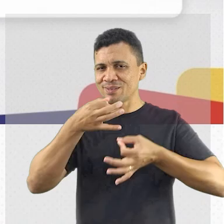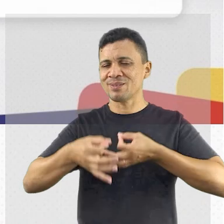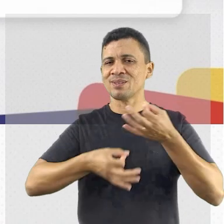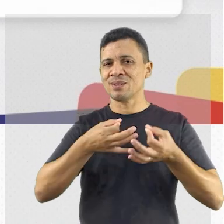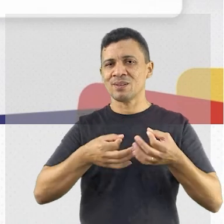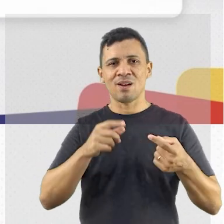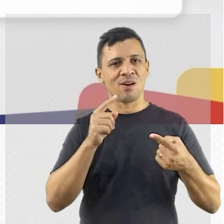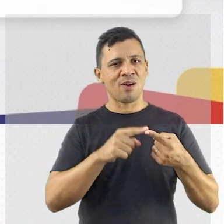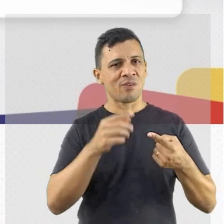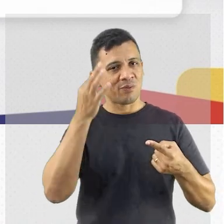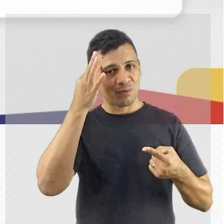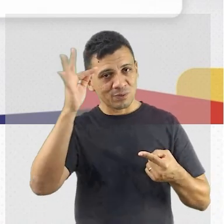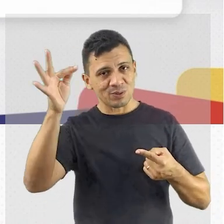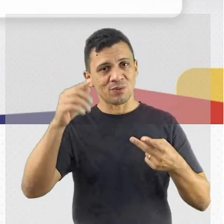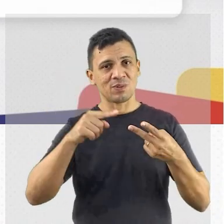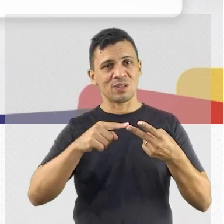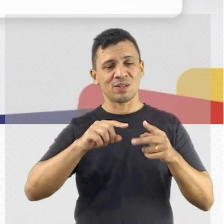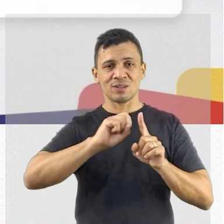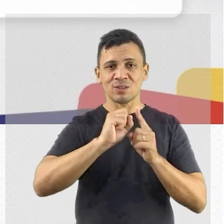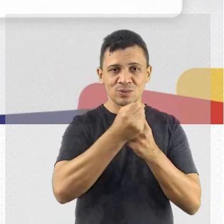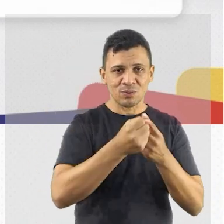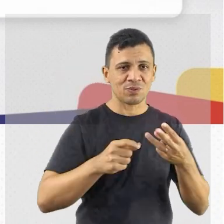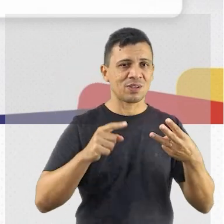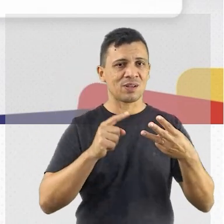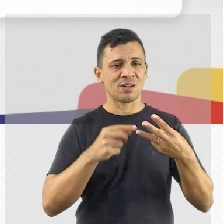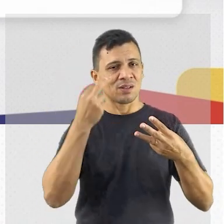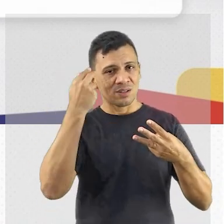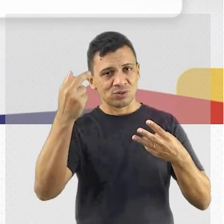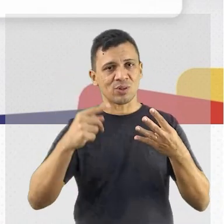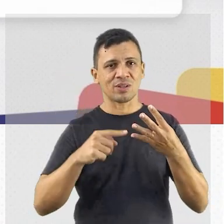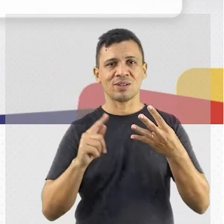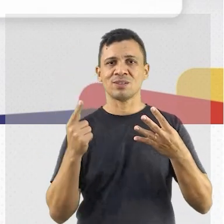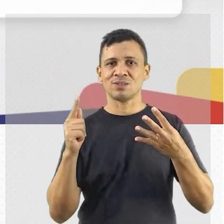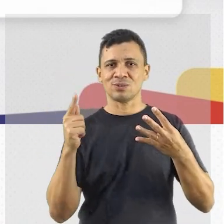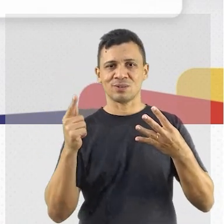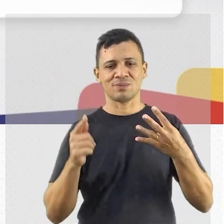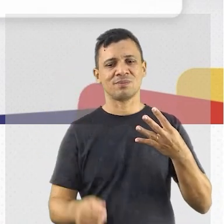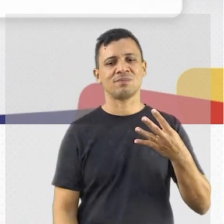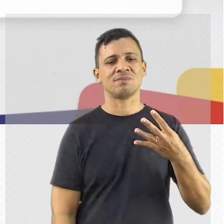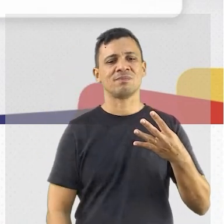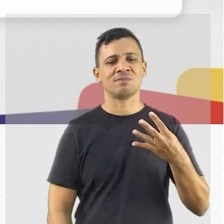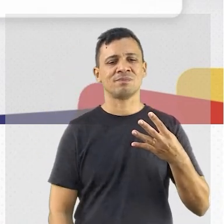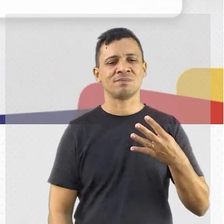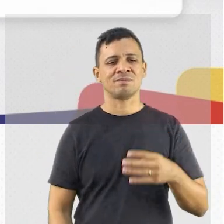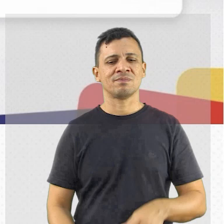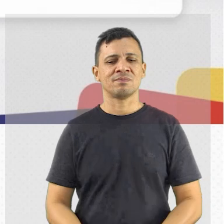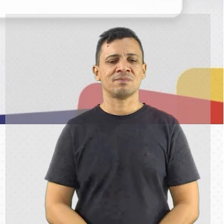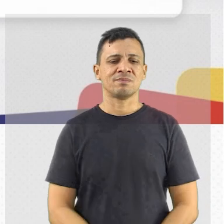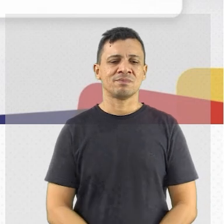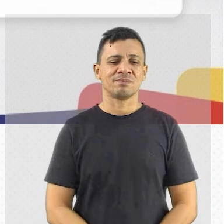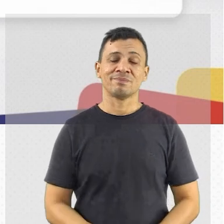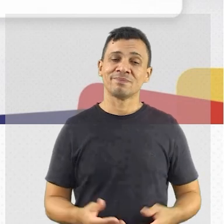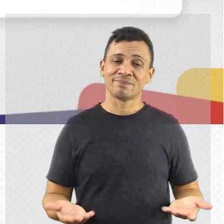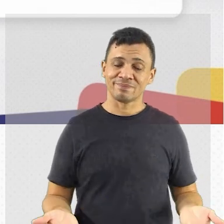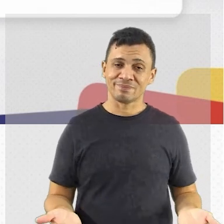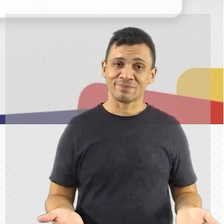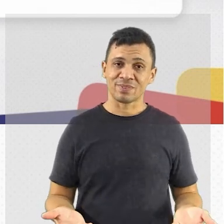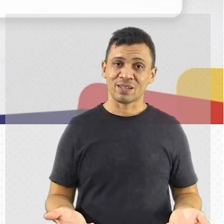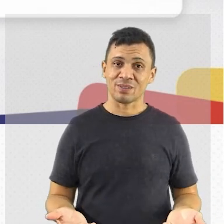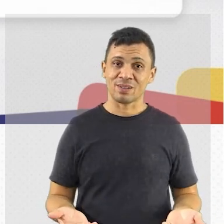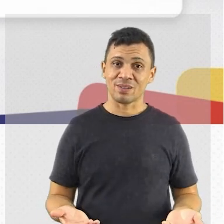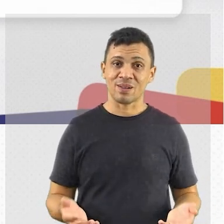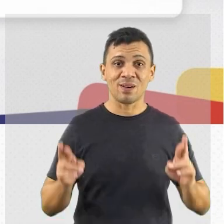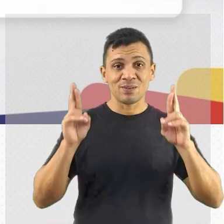contemporânea, que a gente vai ver num outro momento, e que também tem essa preocupação de pensar a relação entre indivíduo e